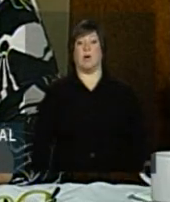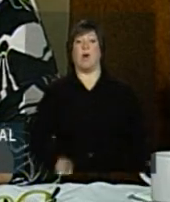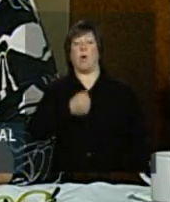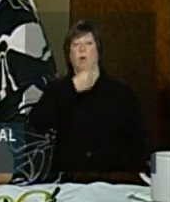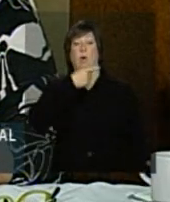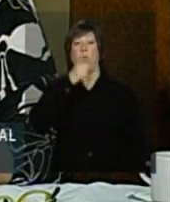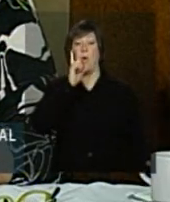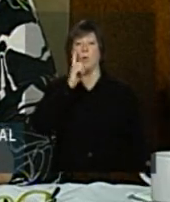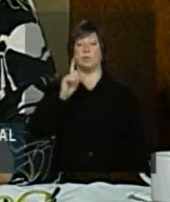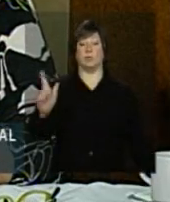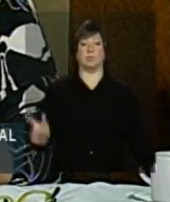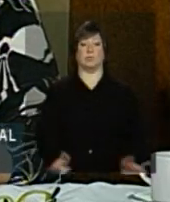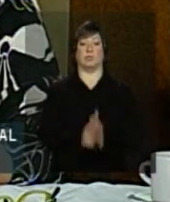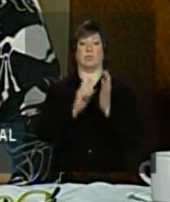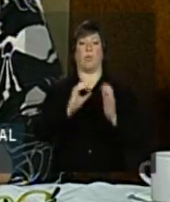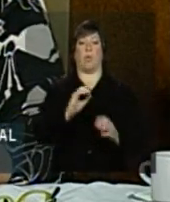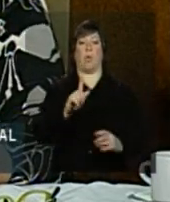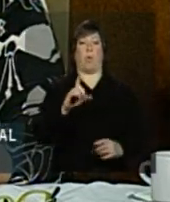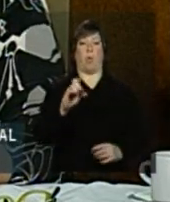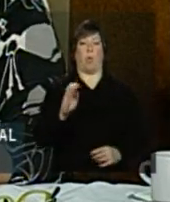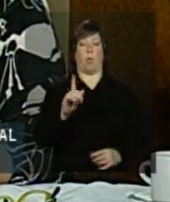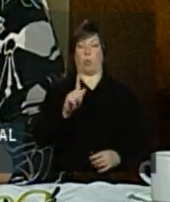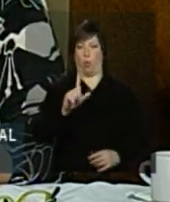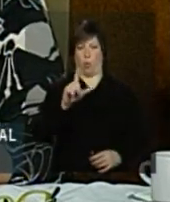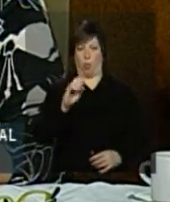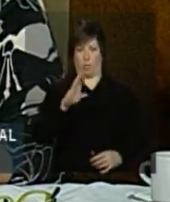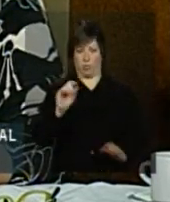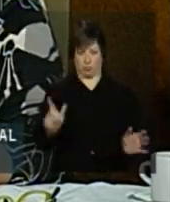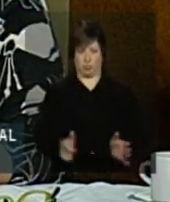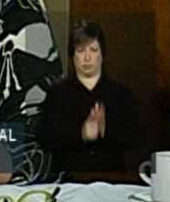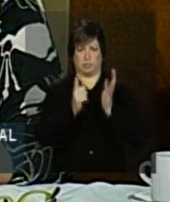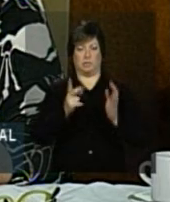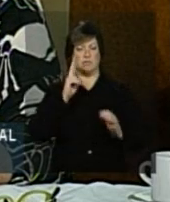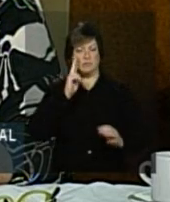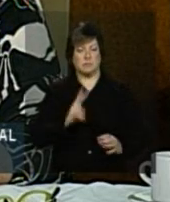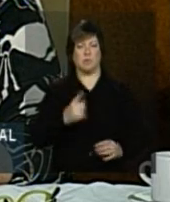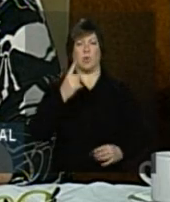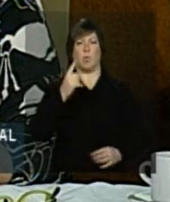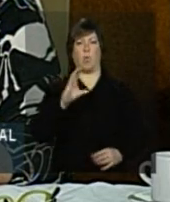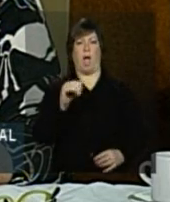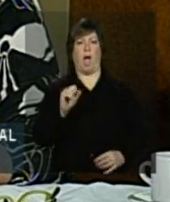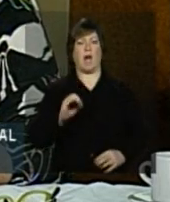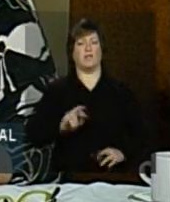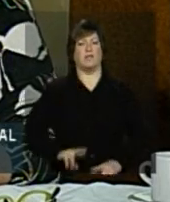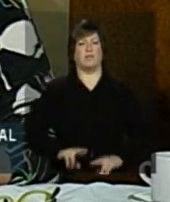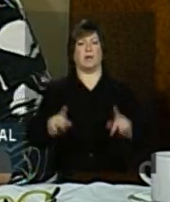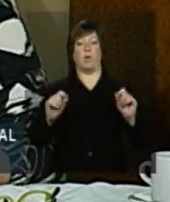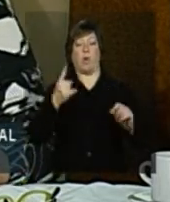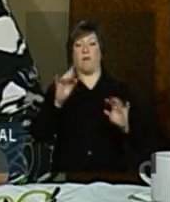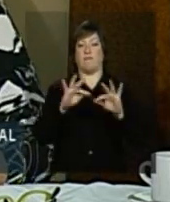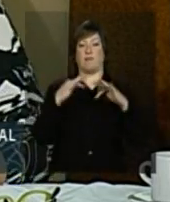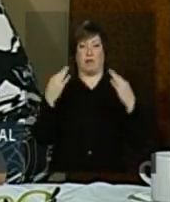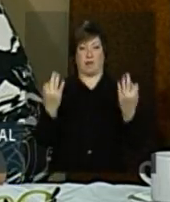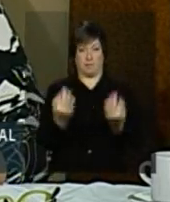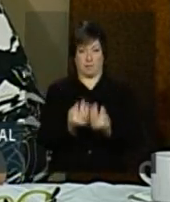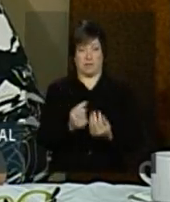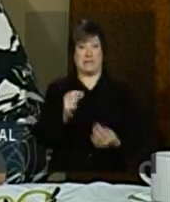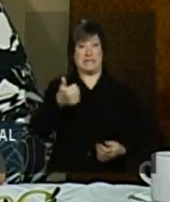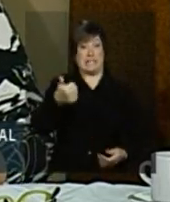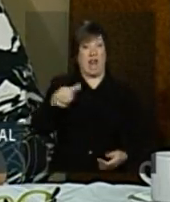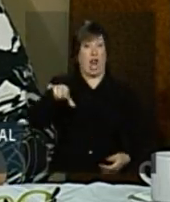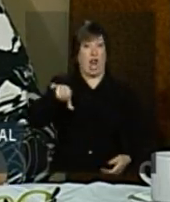um dos jornais que é o globo levantou um caso que é um caso completamente atípico hoje no Brasil que é de uma família de 19